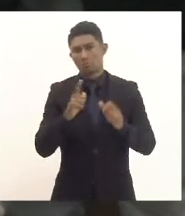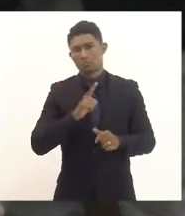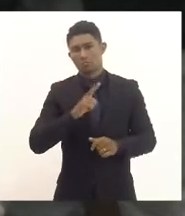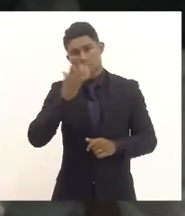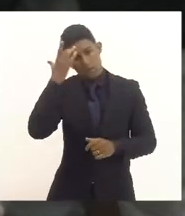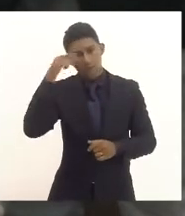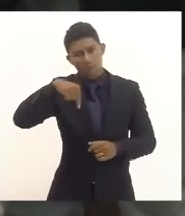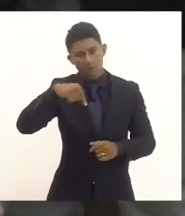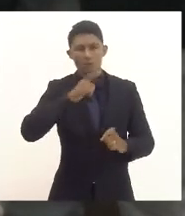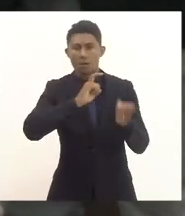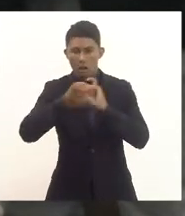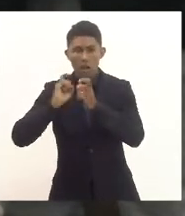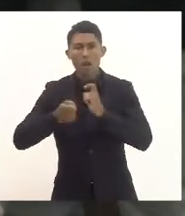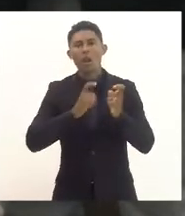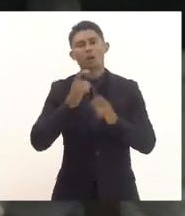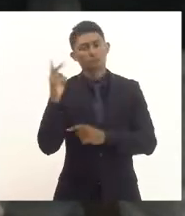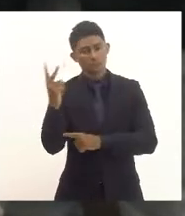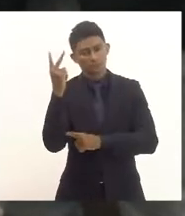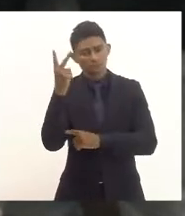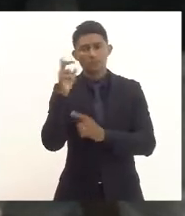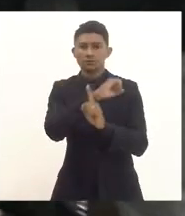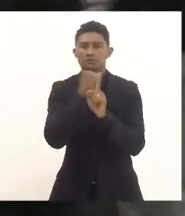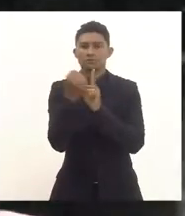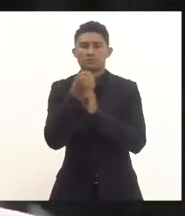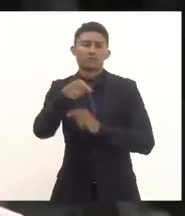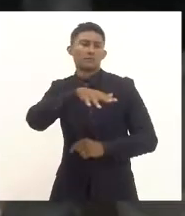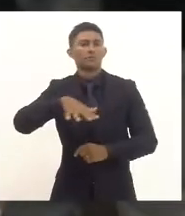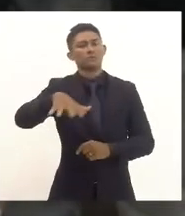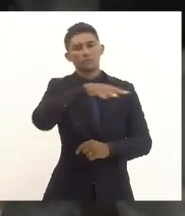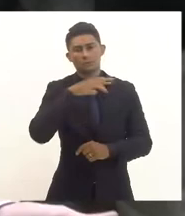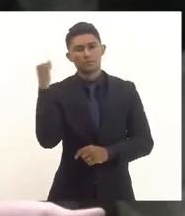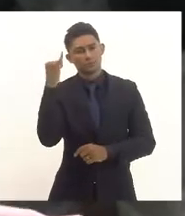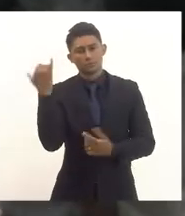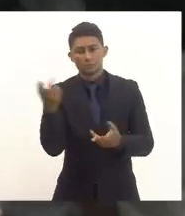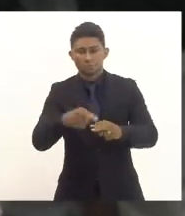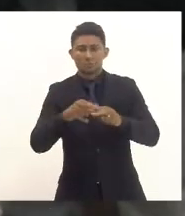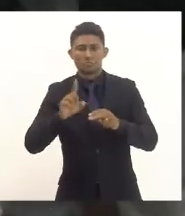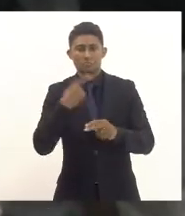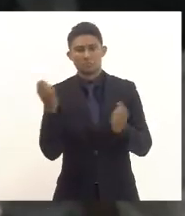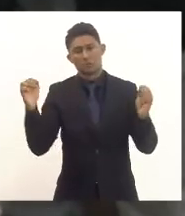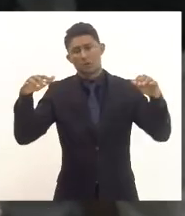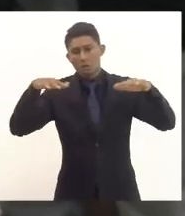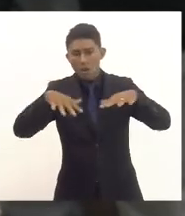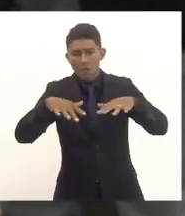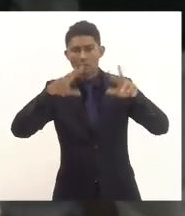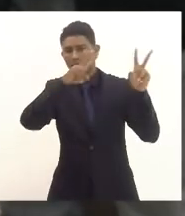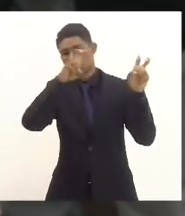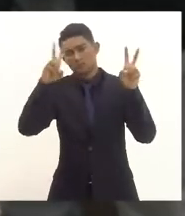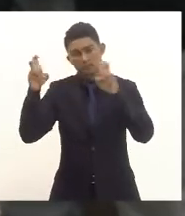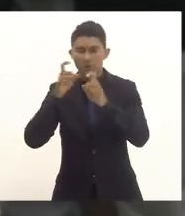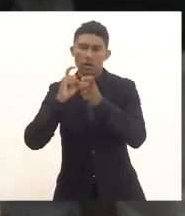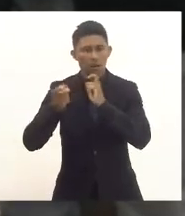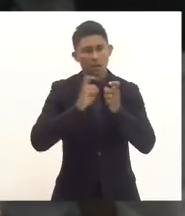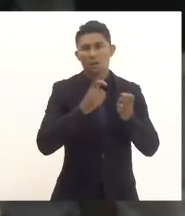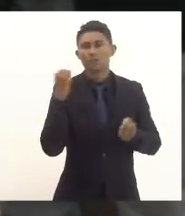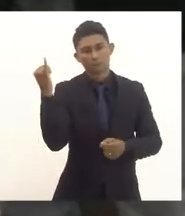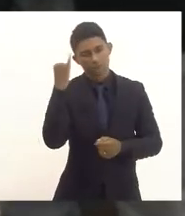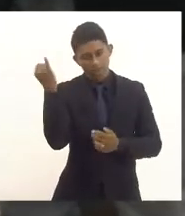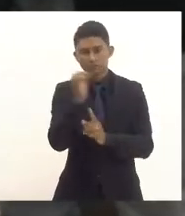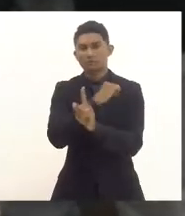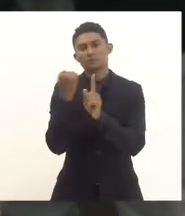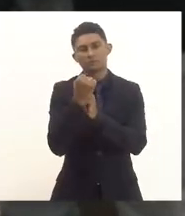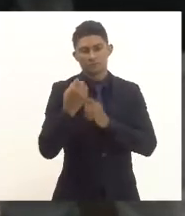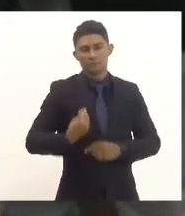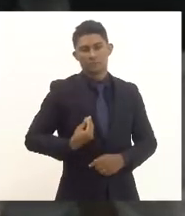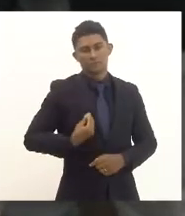público é bastante valoroso pra sociedade que é para isso que a gente tá aqui debatem temas importantes e relevantes que vão impactar diretamente